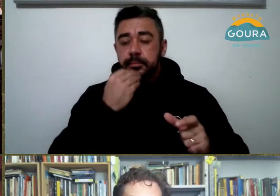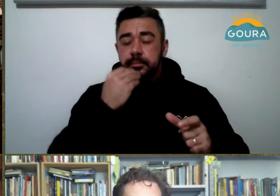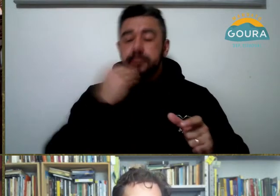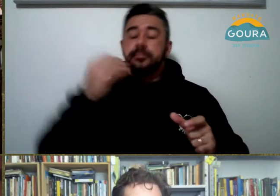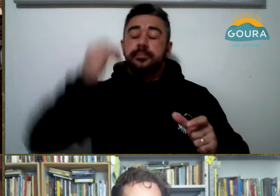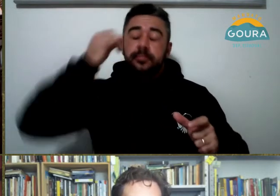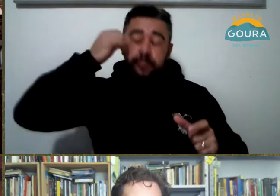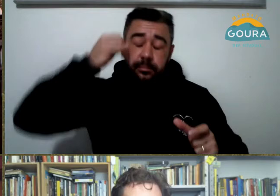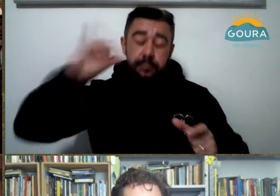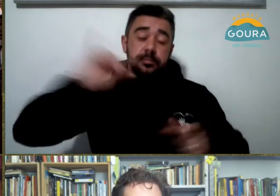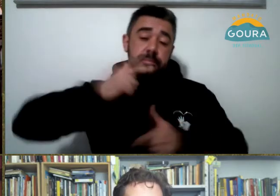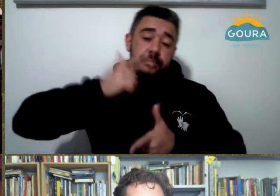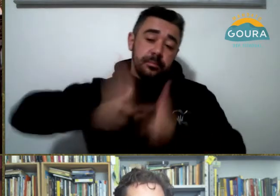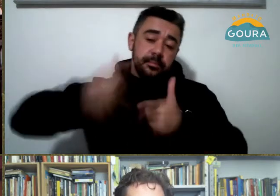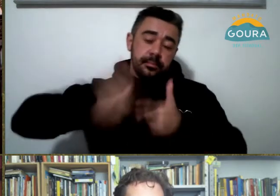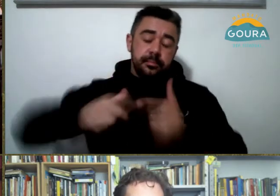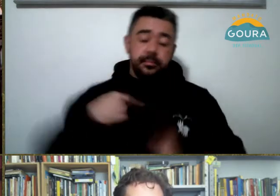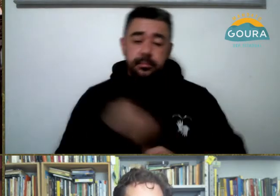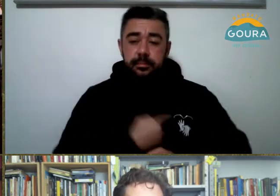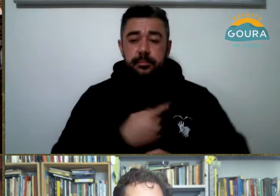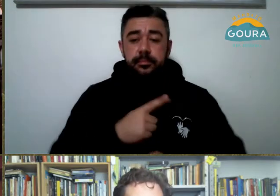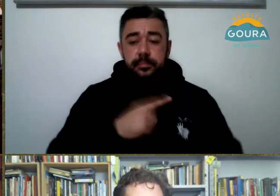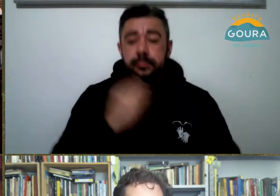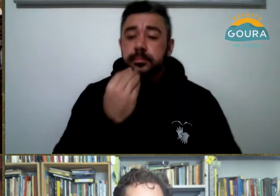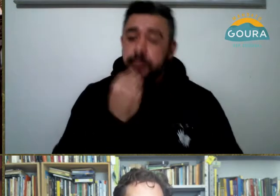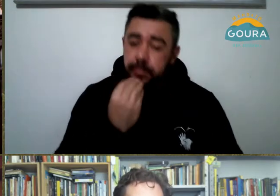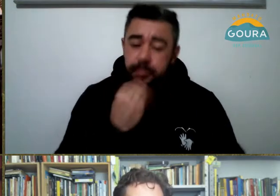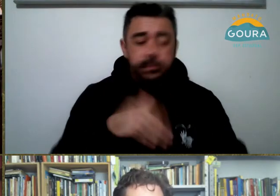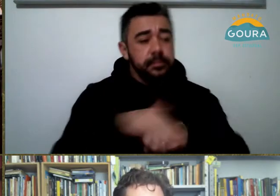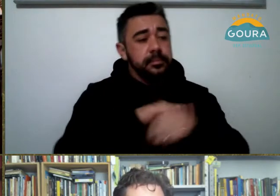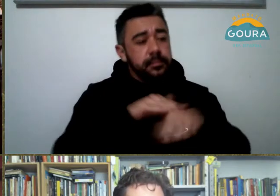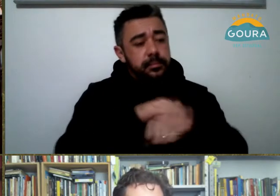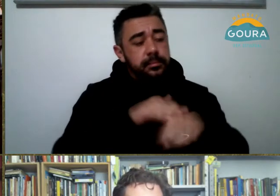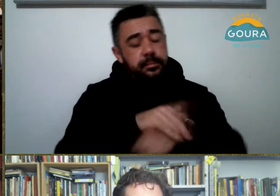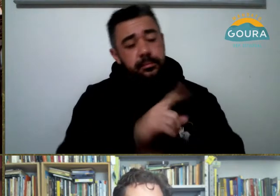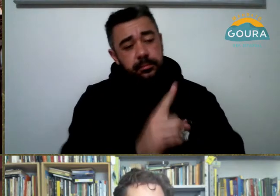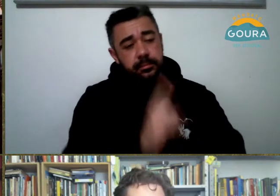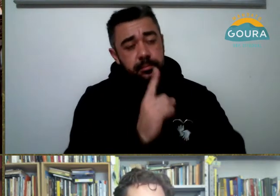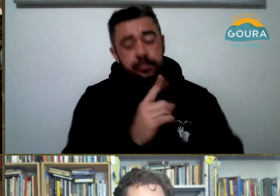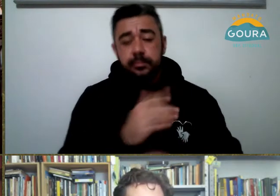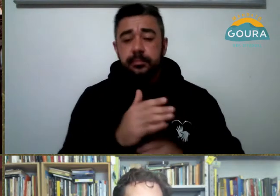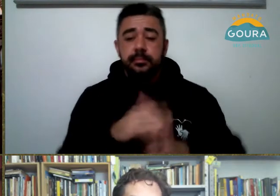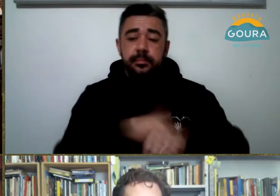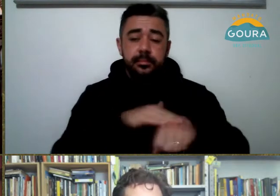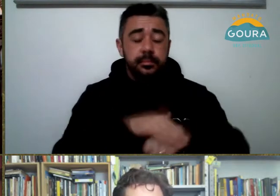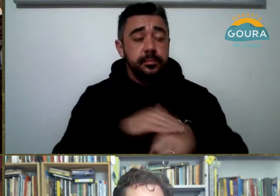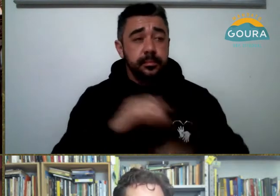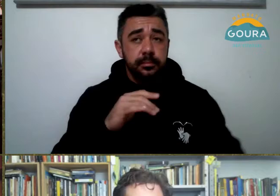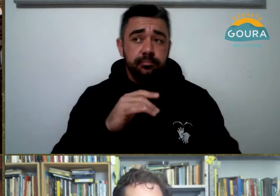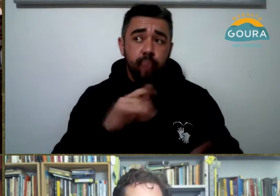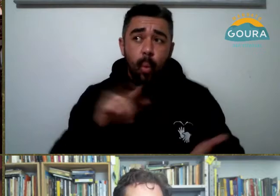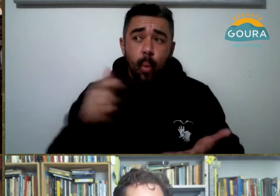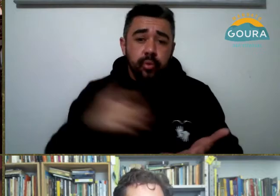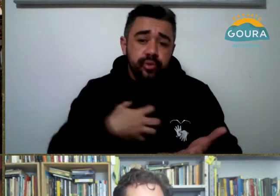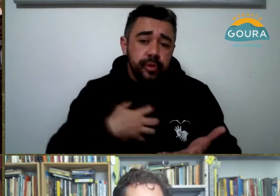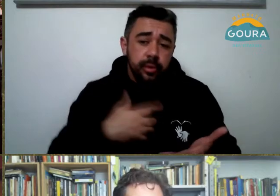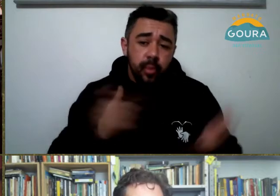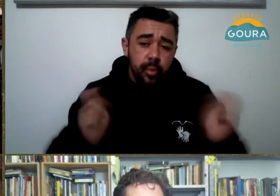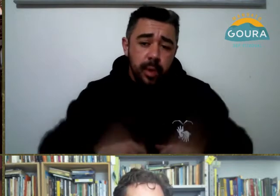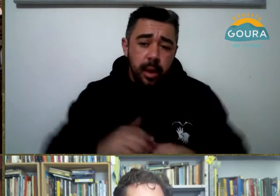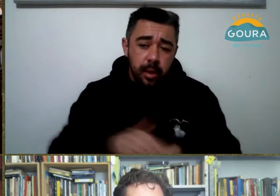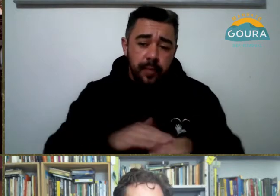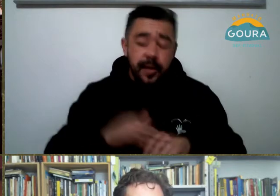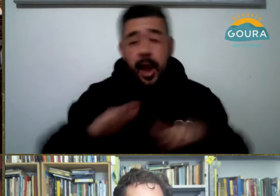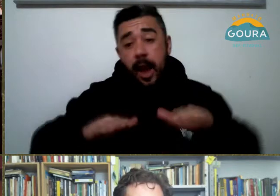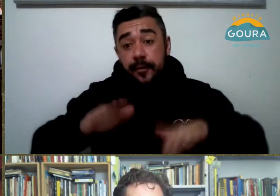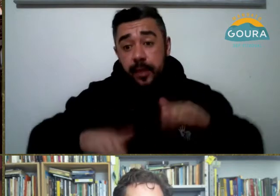onde temos a oportunidade de conversar com pessoas que de outra forma não tocaríamos. São pessoas que, na sua